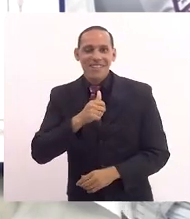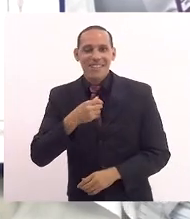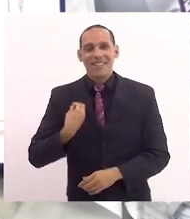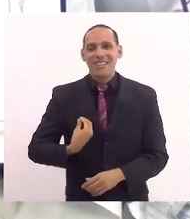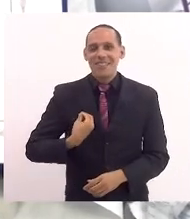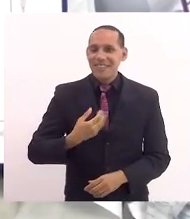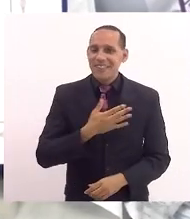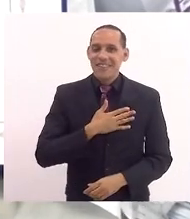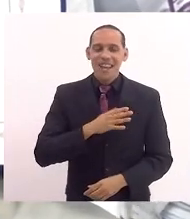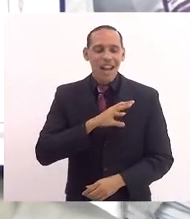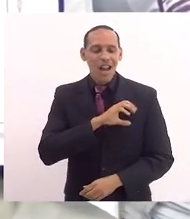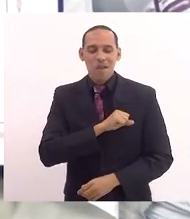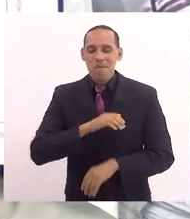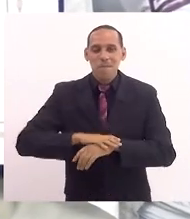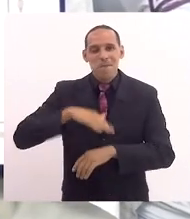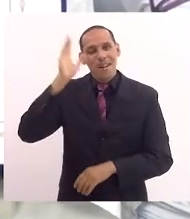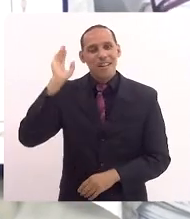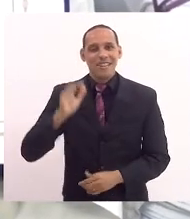vida.